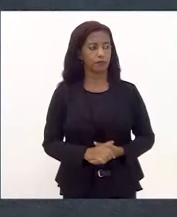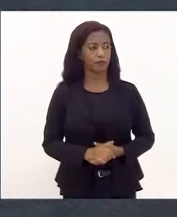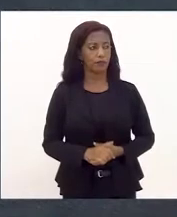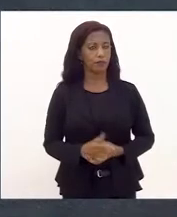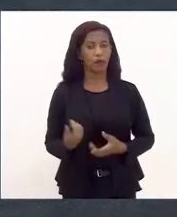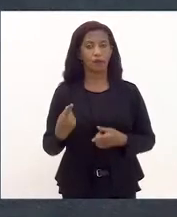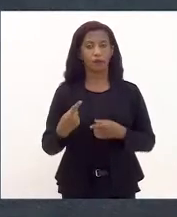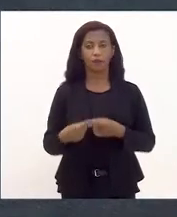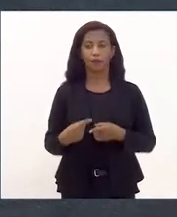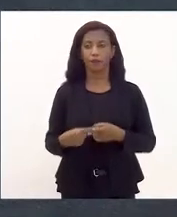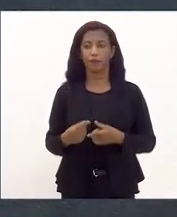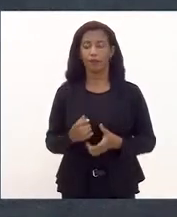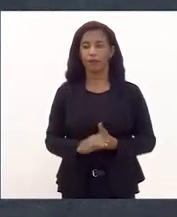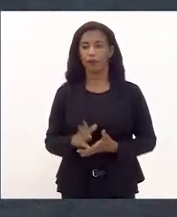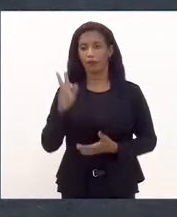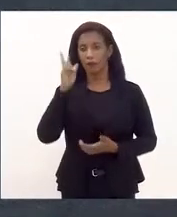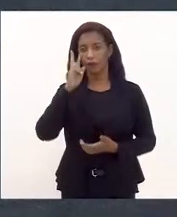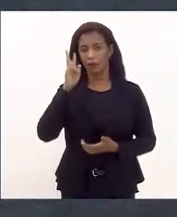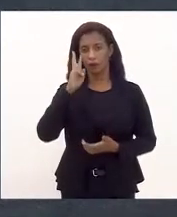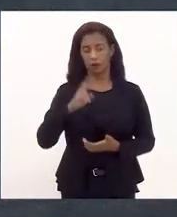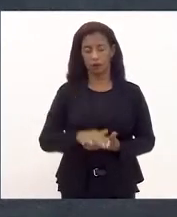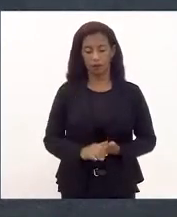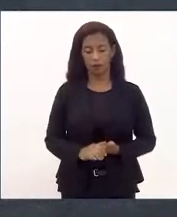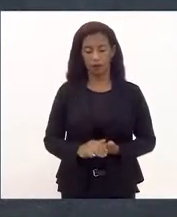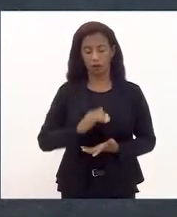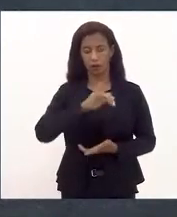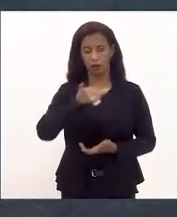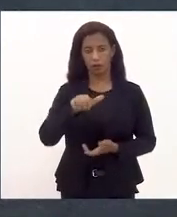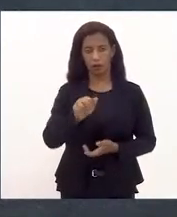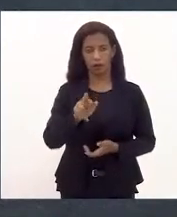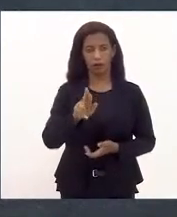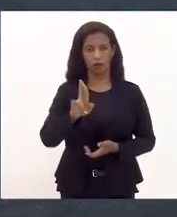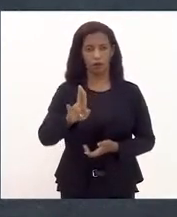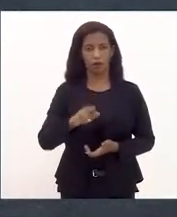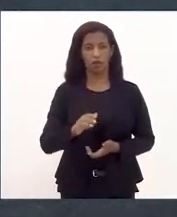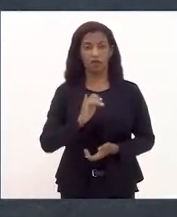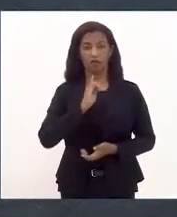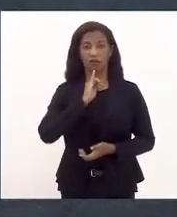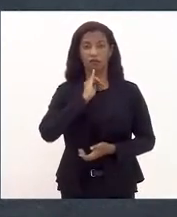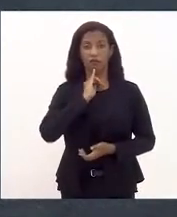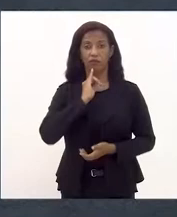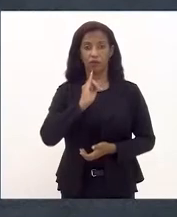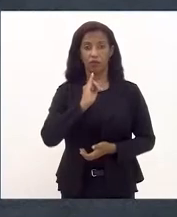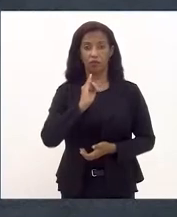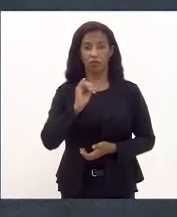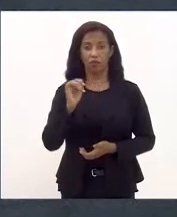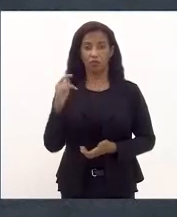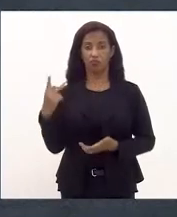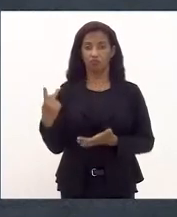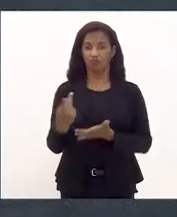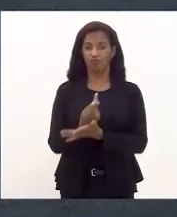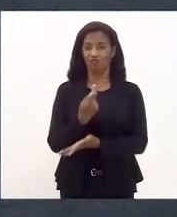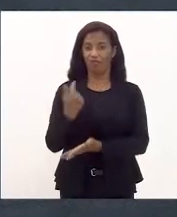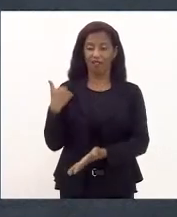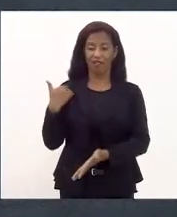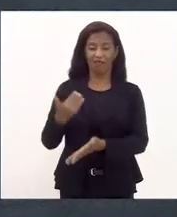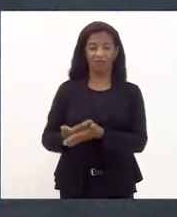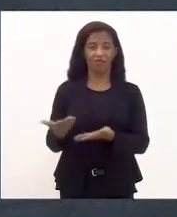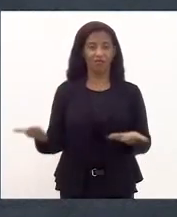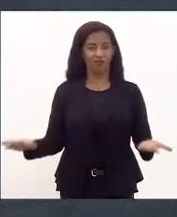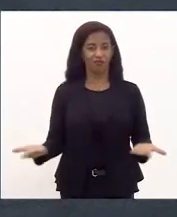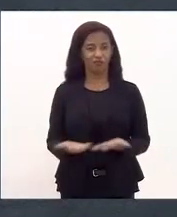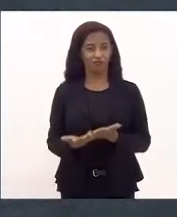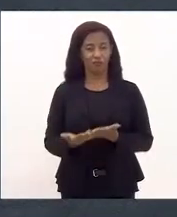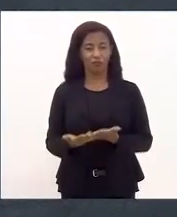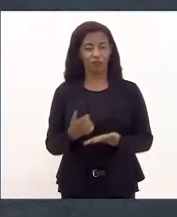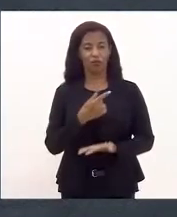Porque eu me lembro, deputado Jair Bittencourt, e infelizmente isso não ocorreu até hoje,